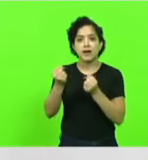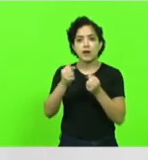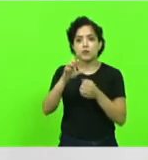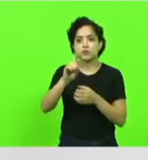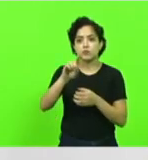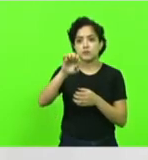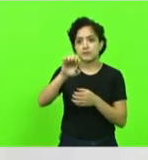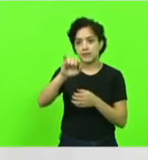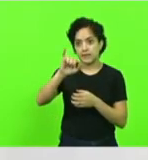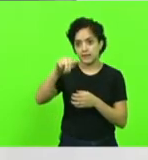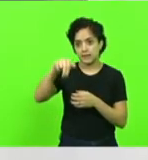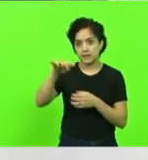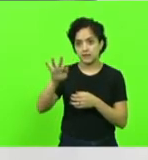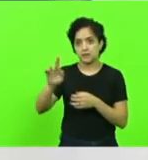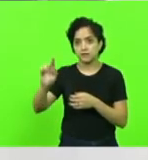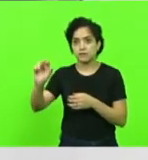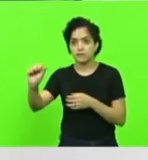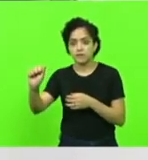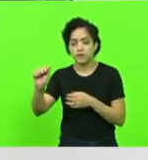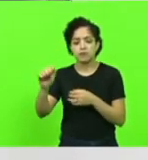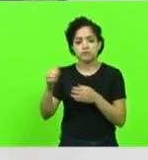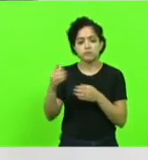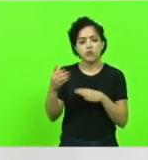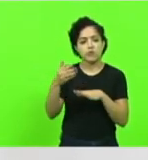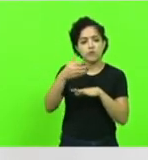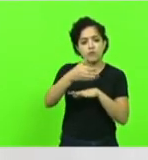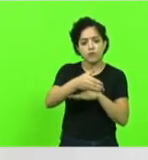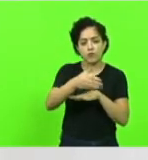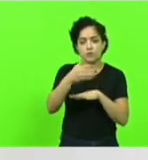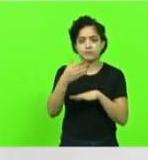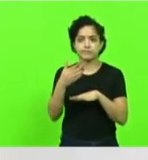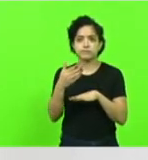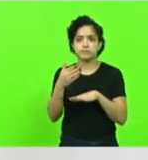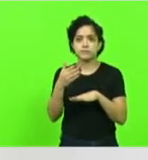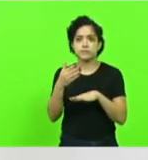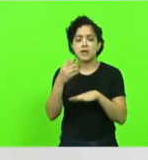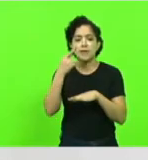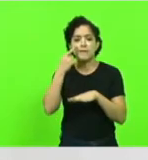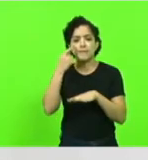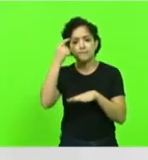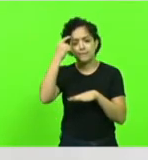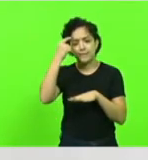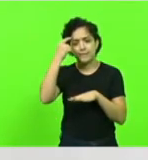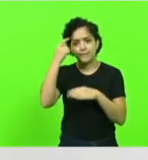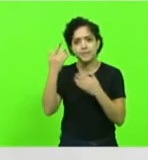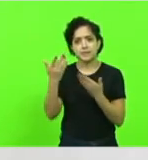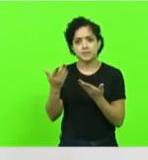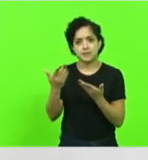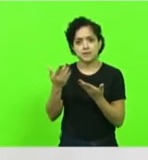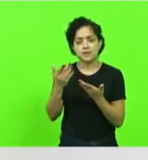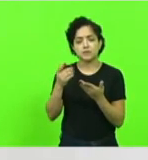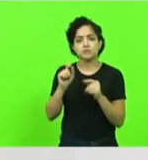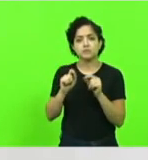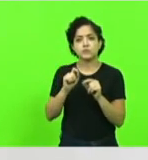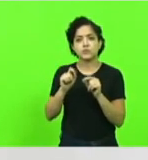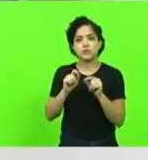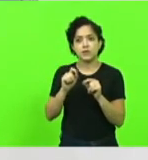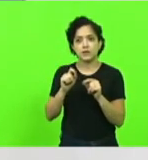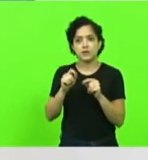lá. Quando o carro parou do DEINFRA, o que os comerciantes pensaram? Garcia,